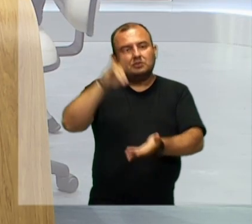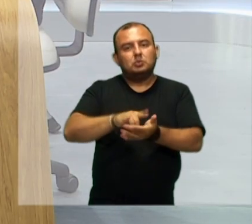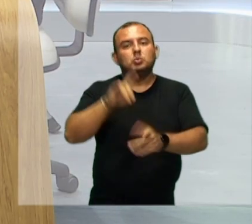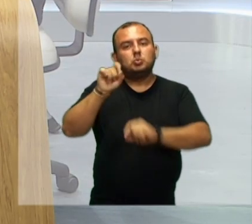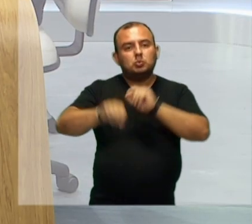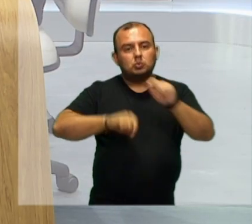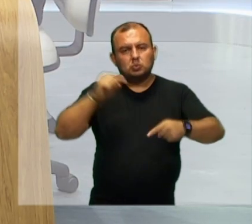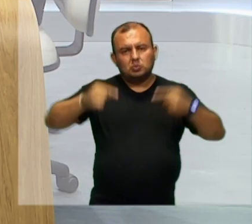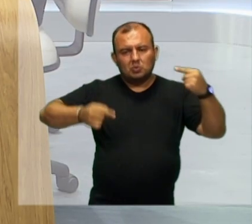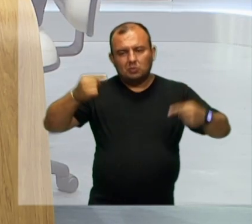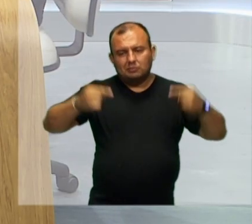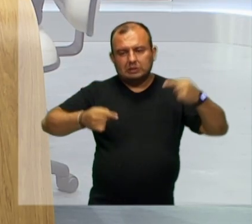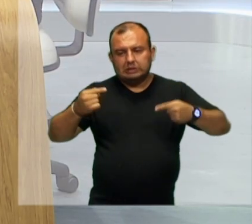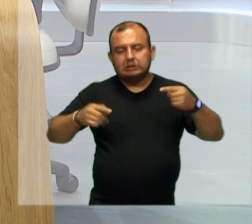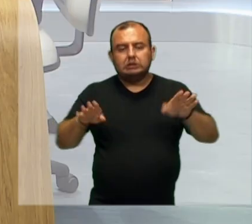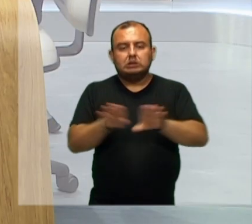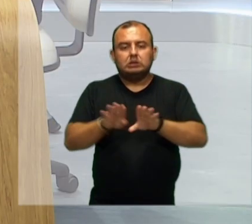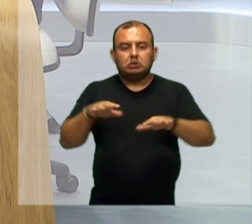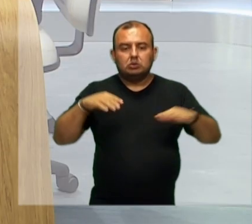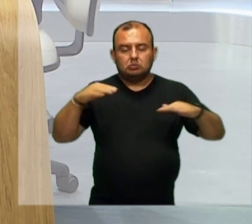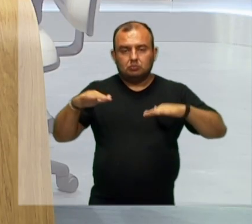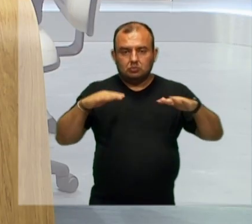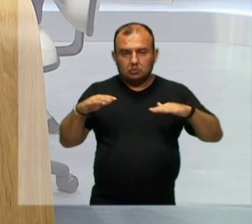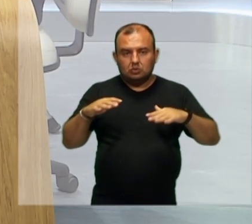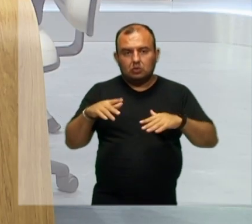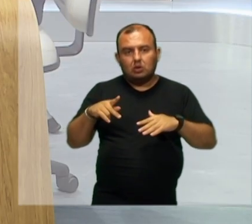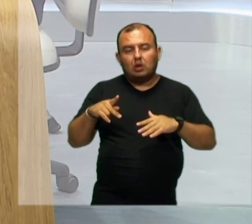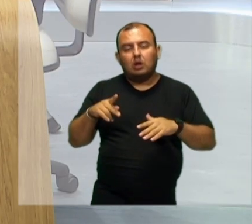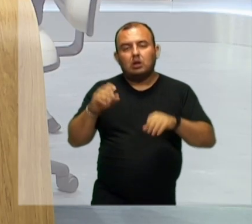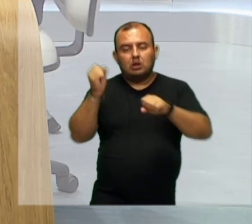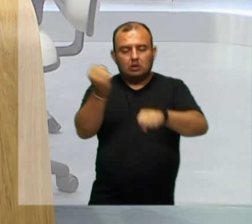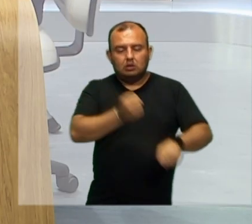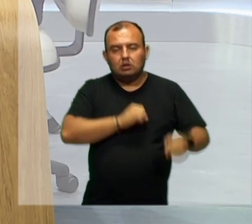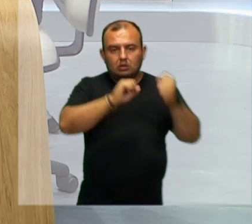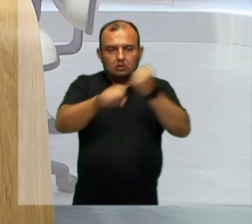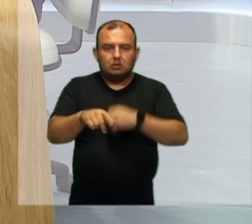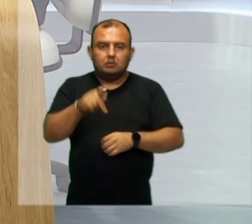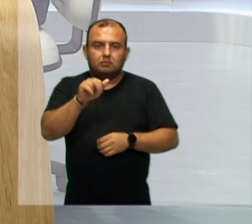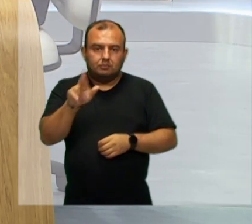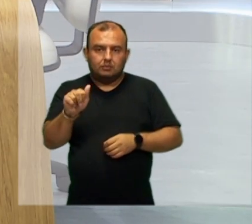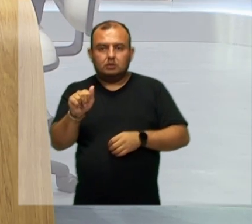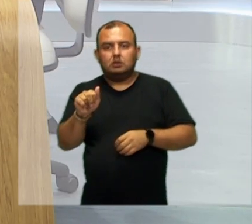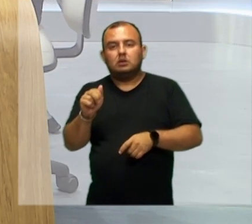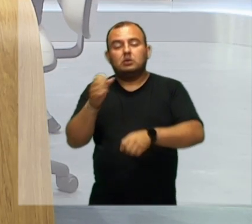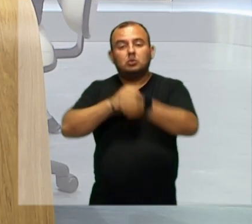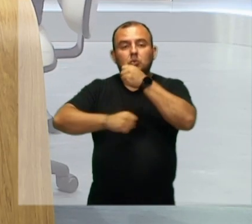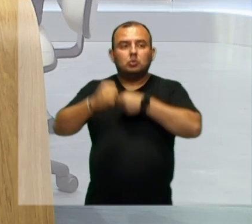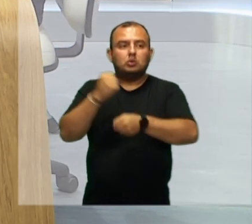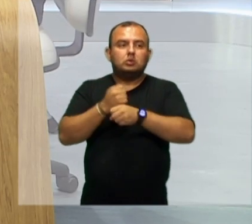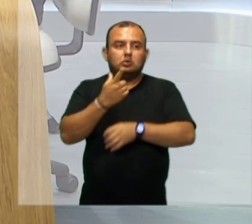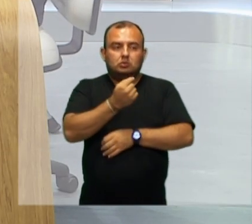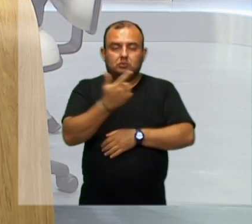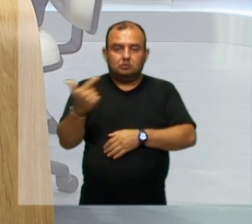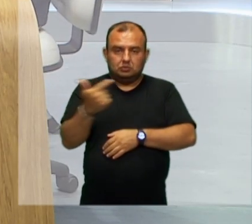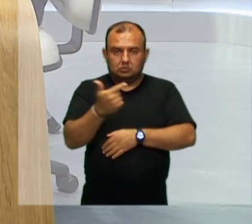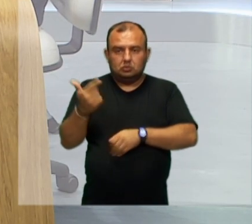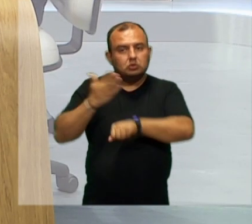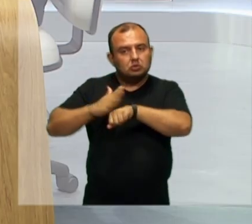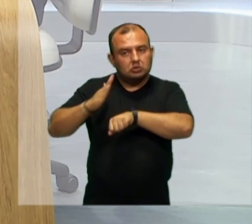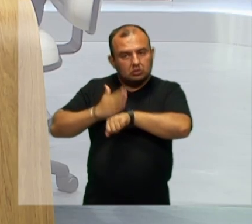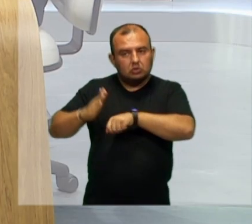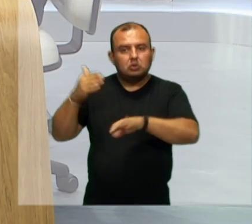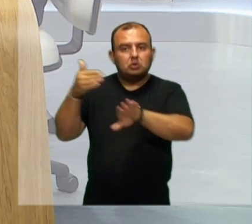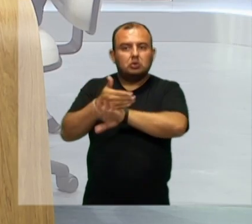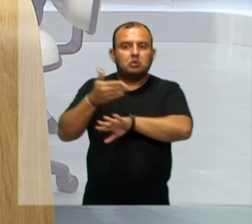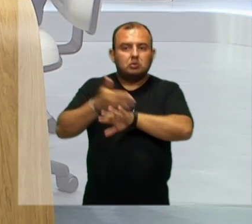oficialmente competindo na modalidade da paracanoagem já desde 22, é isso? Desde 2022, treinando, né? Em 2022 eu